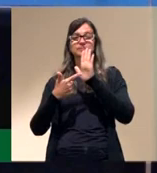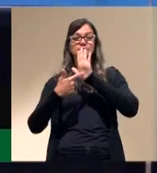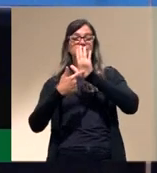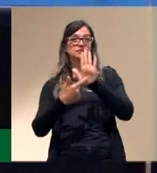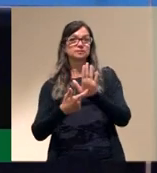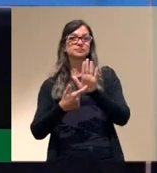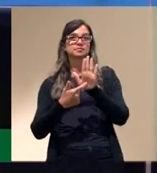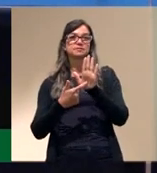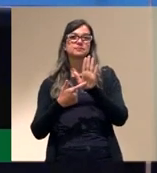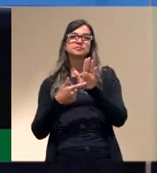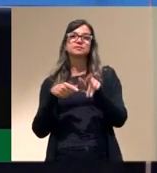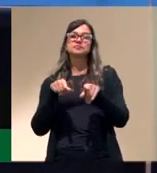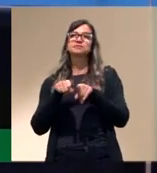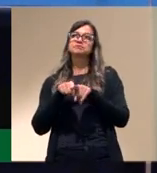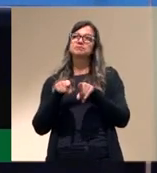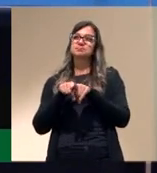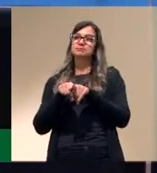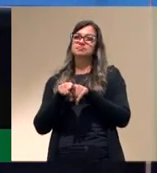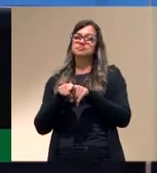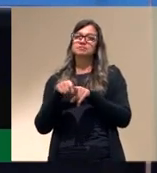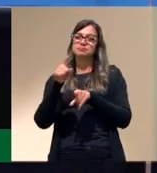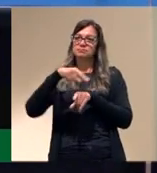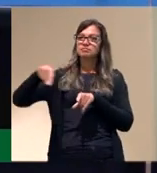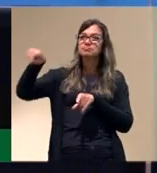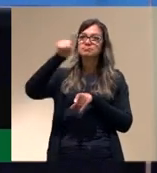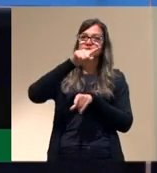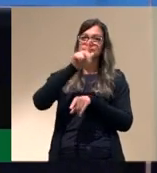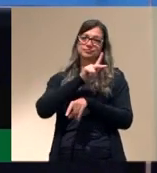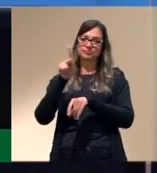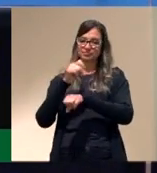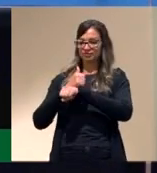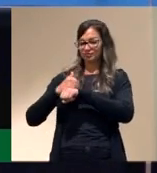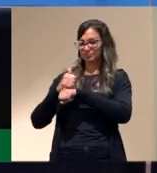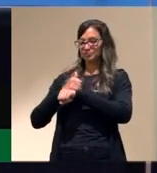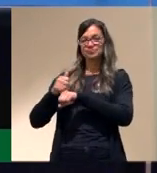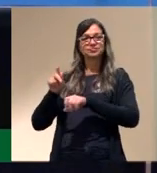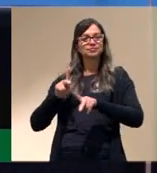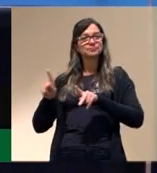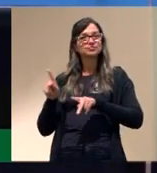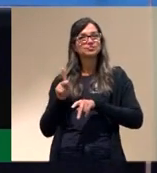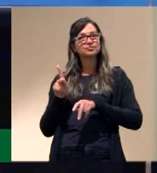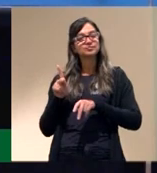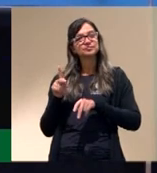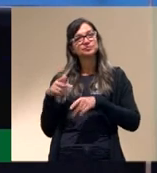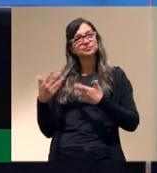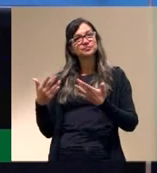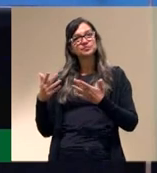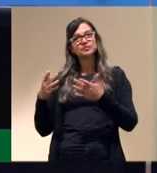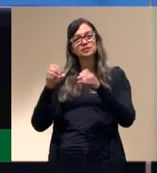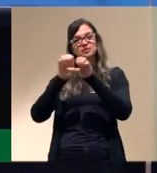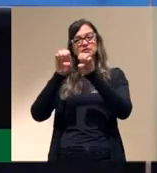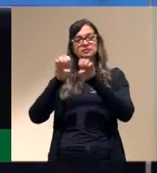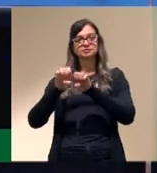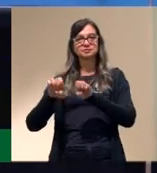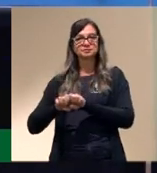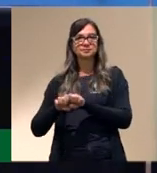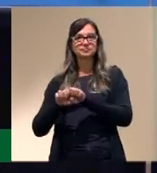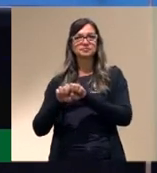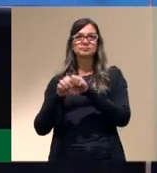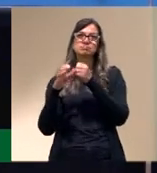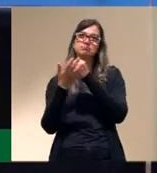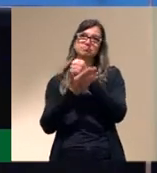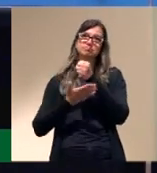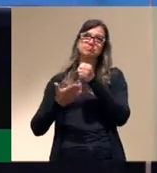apresentar também para os profissionais docentes uma estrutura básica